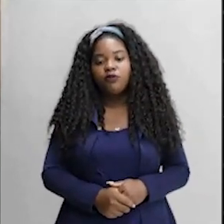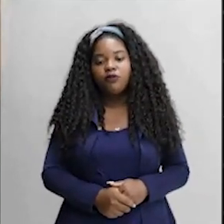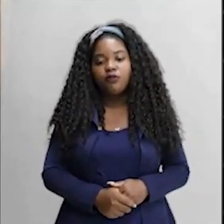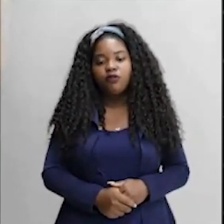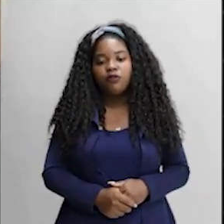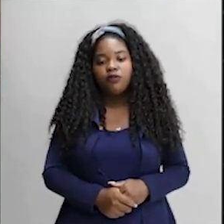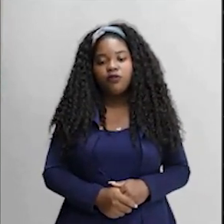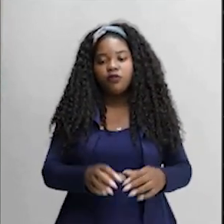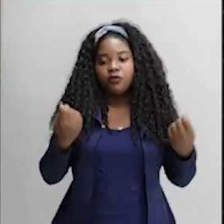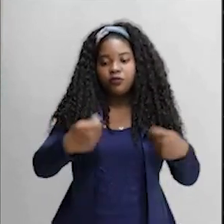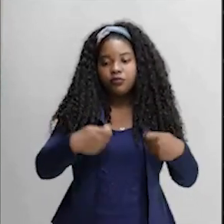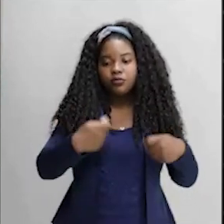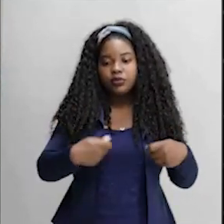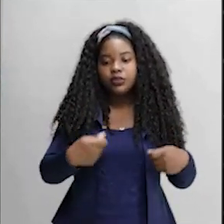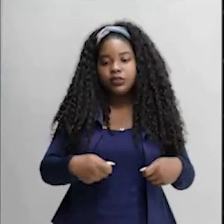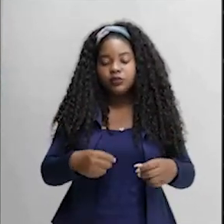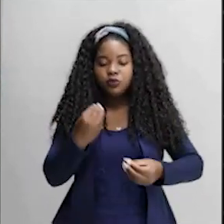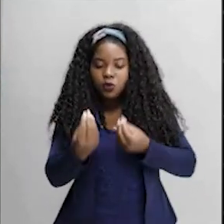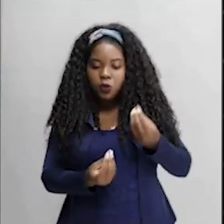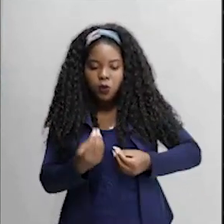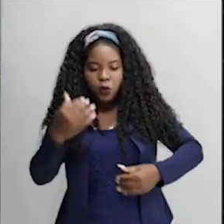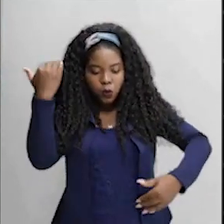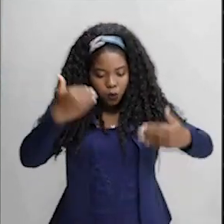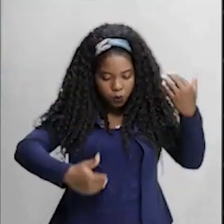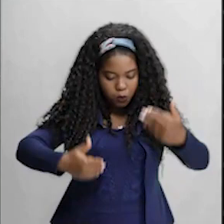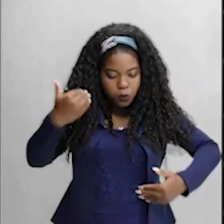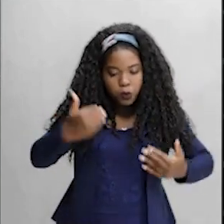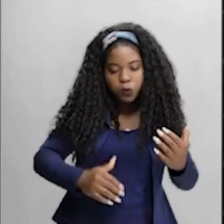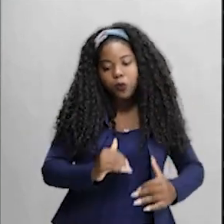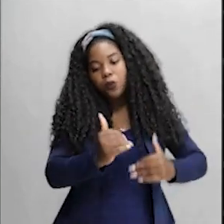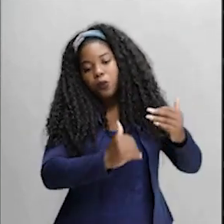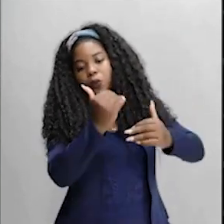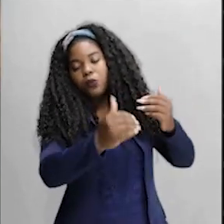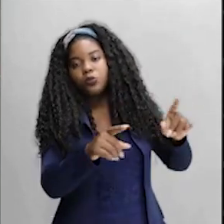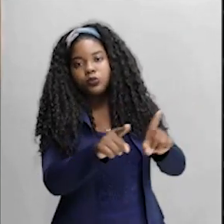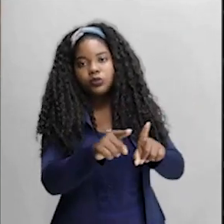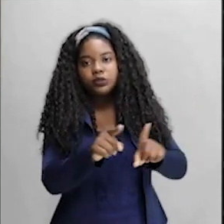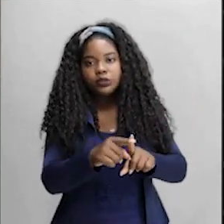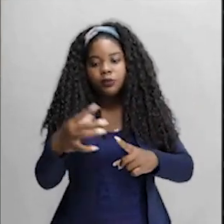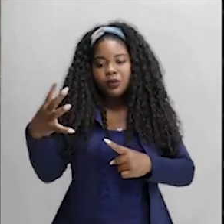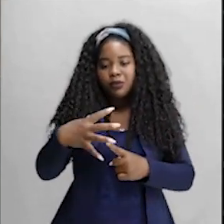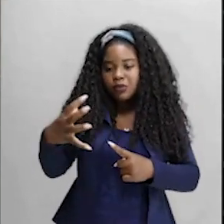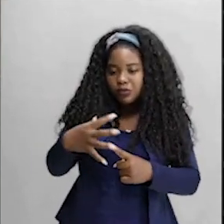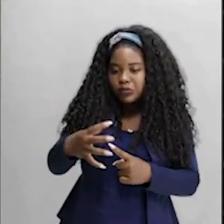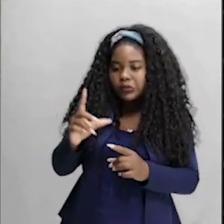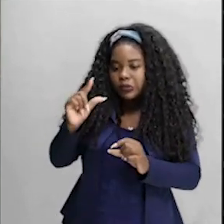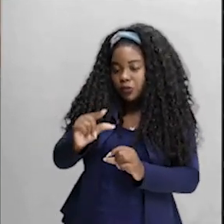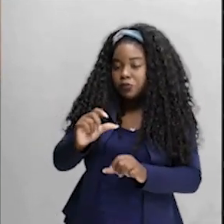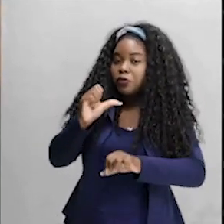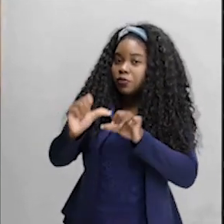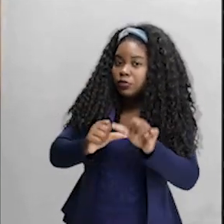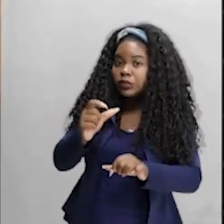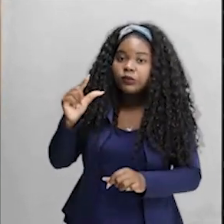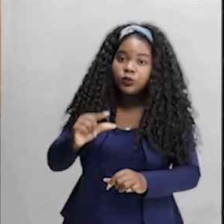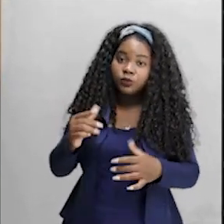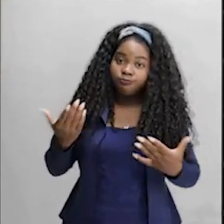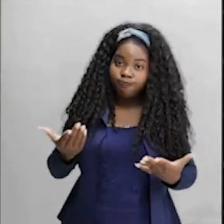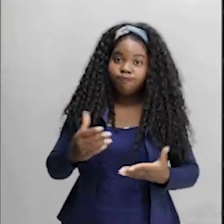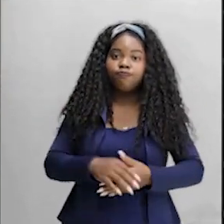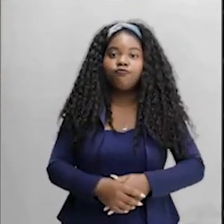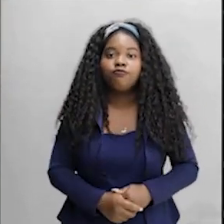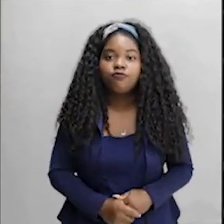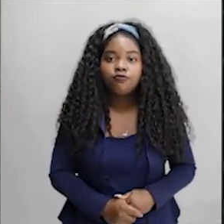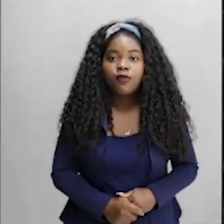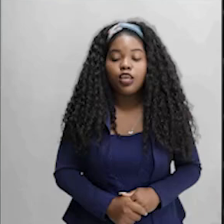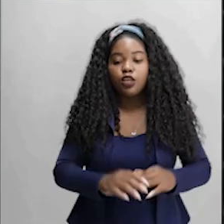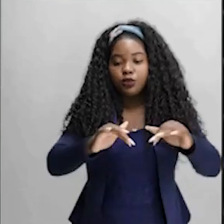da natureza e da forma como este corpo se desenvolve, e o meu poder de intervenção é muito pequeno. Ok? Então, quando eu